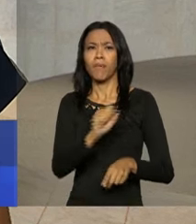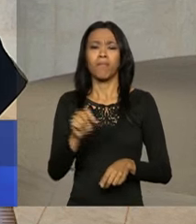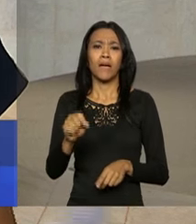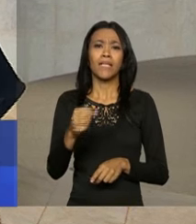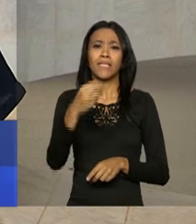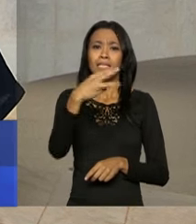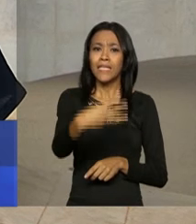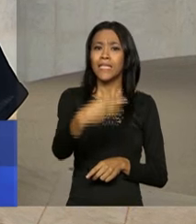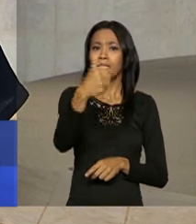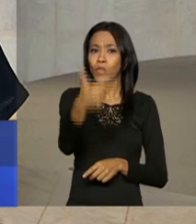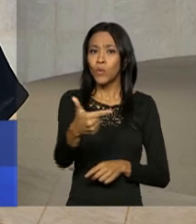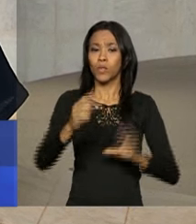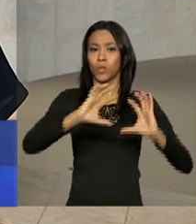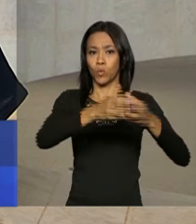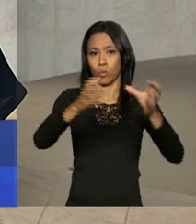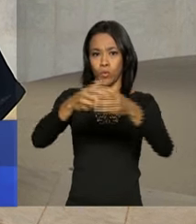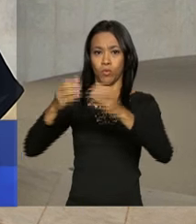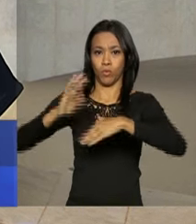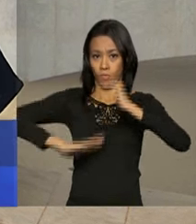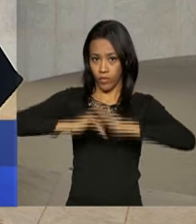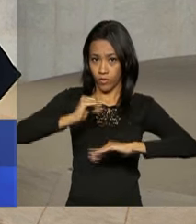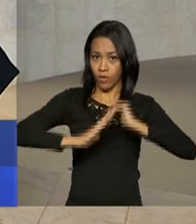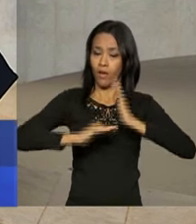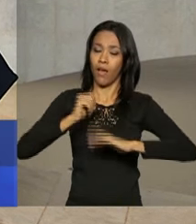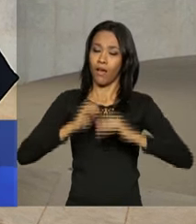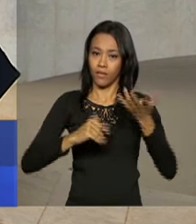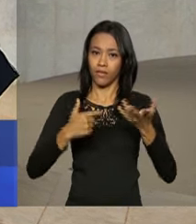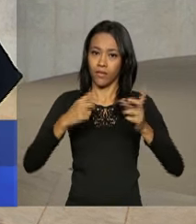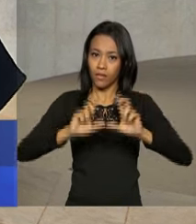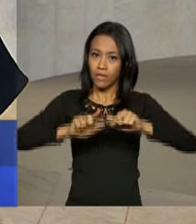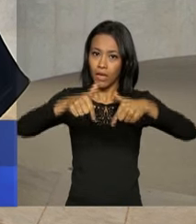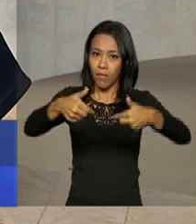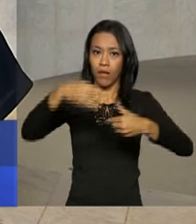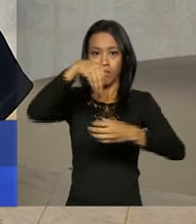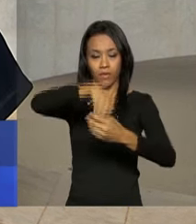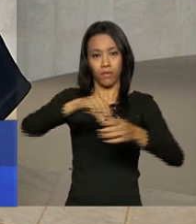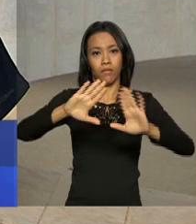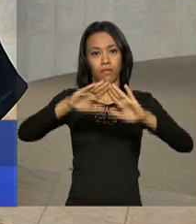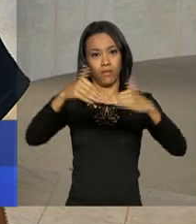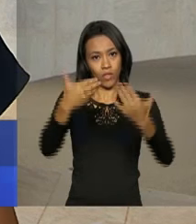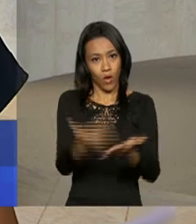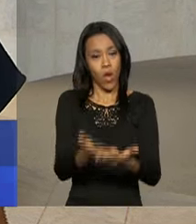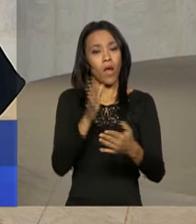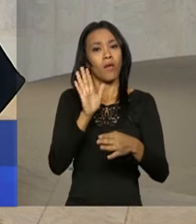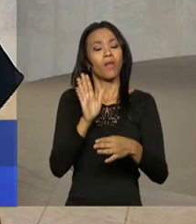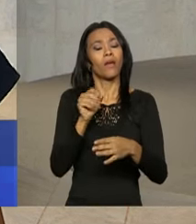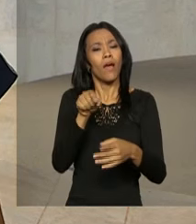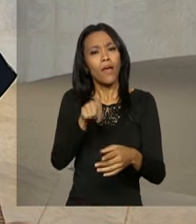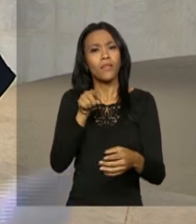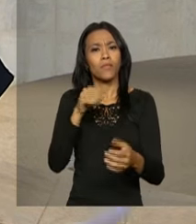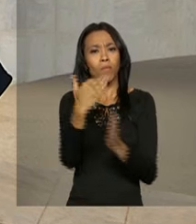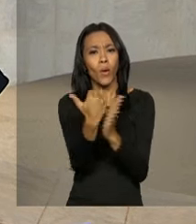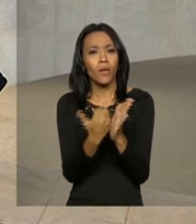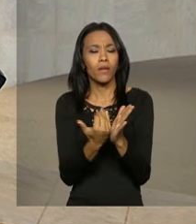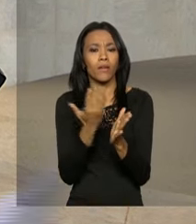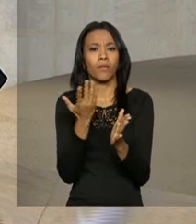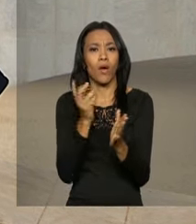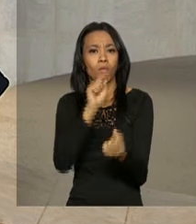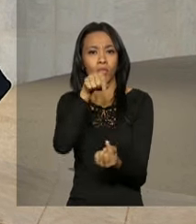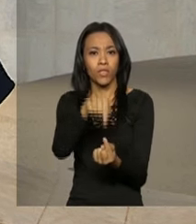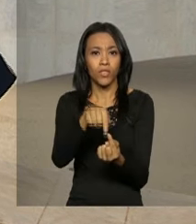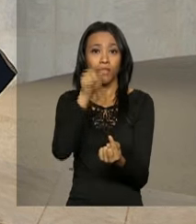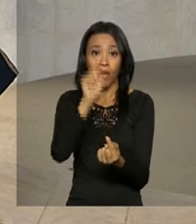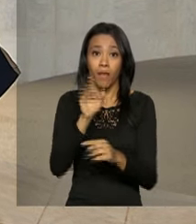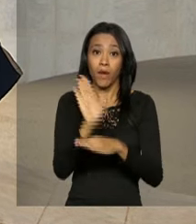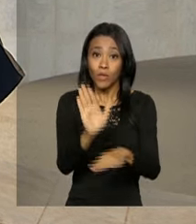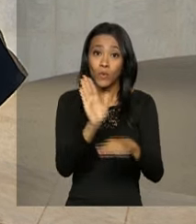equipes de atenção básica que fazem parte do programa Saúde na Escola. Esse programa foi criado para ampliar a atenção à saúde